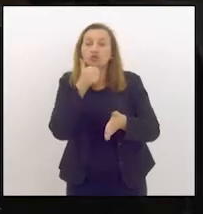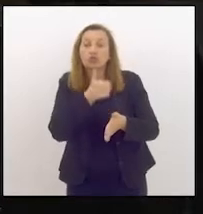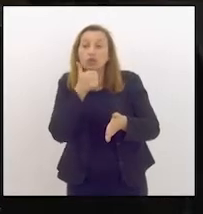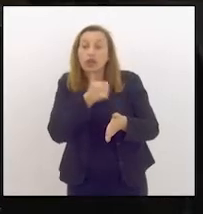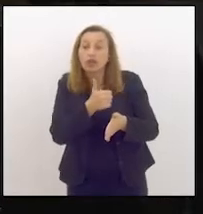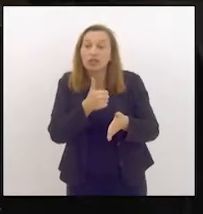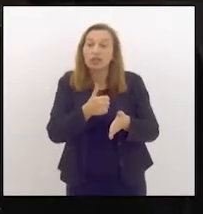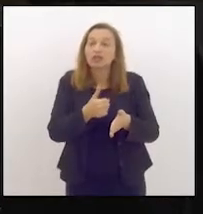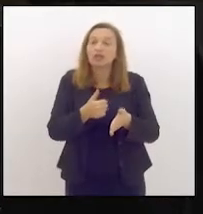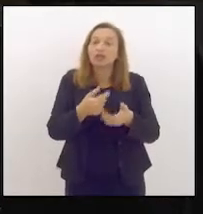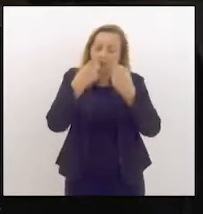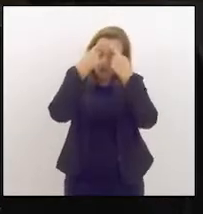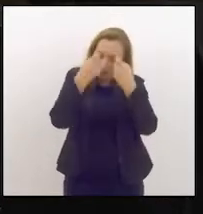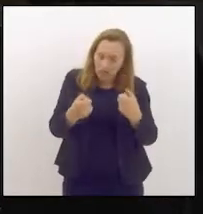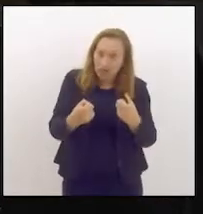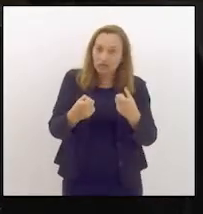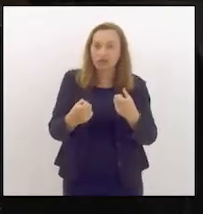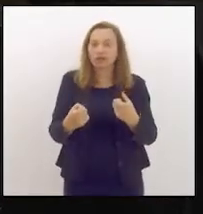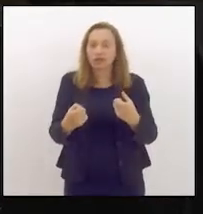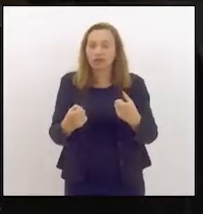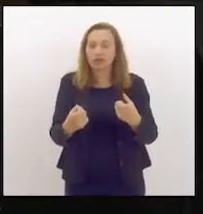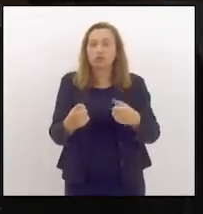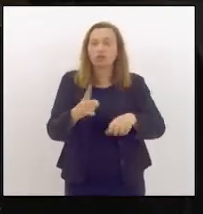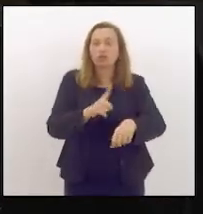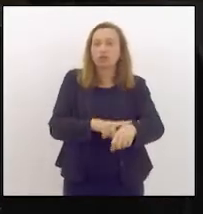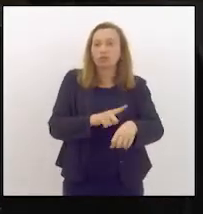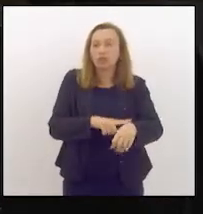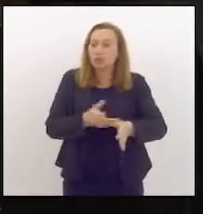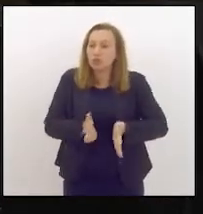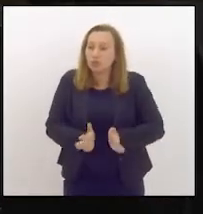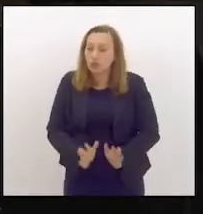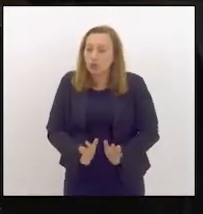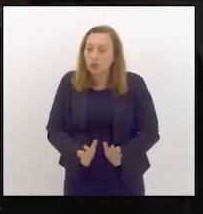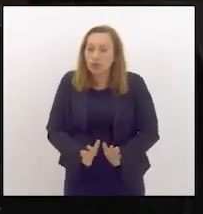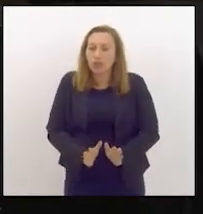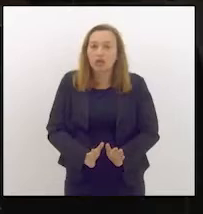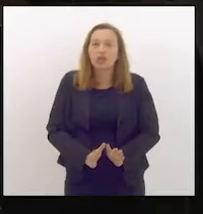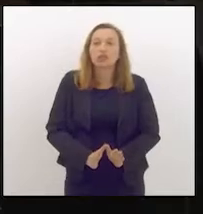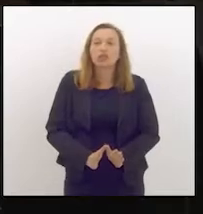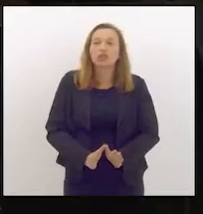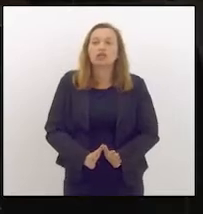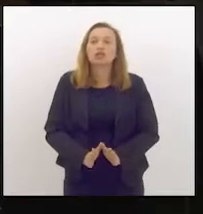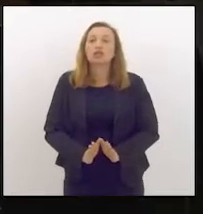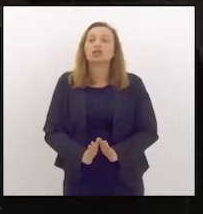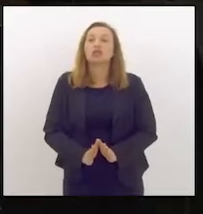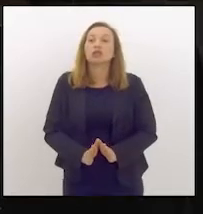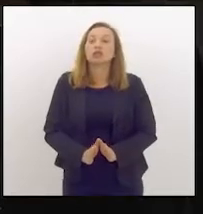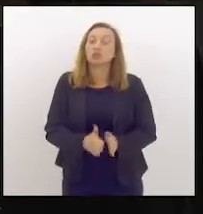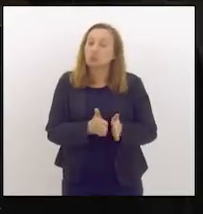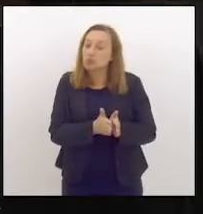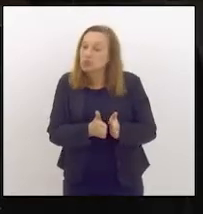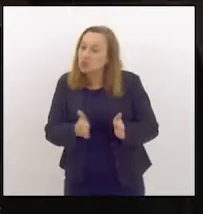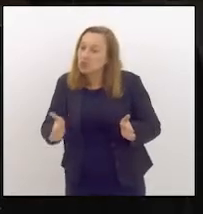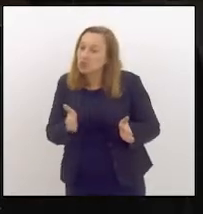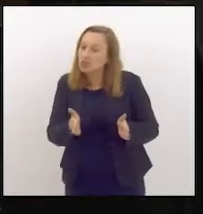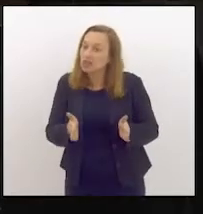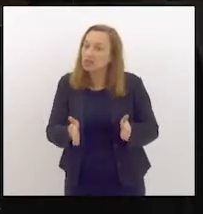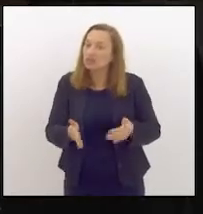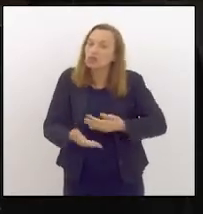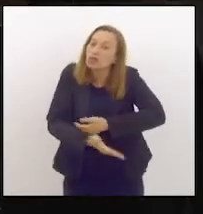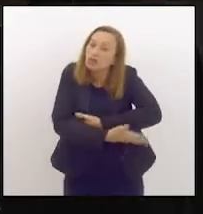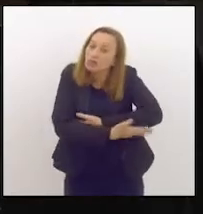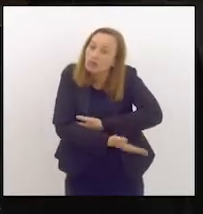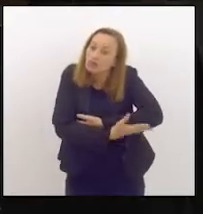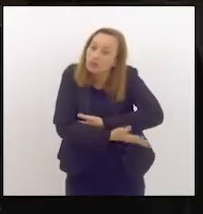mulheres que foram violentadas na hora do parto E isso gerou ali um processo onde esses